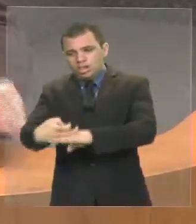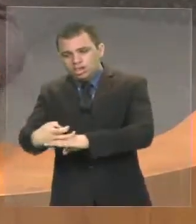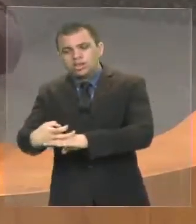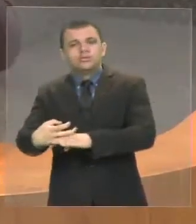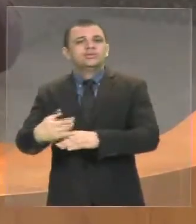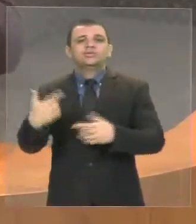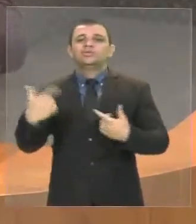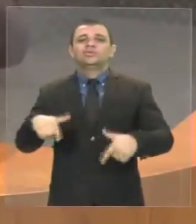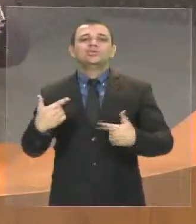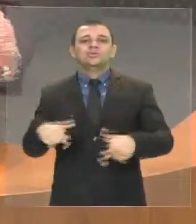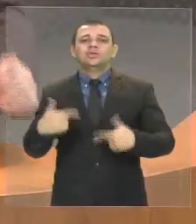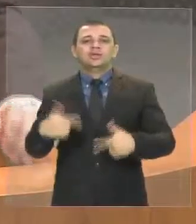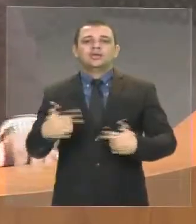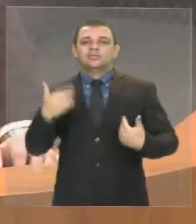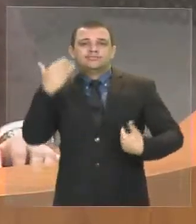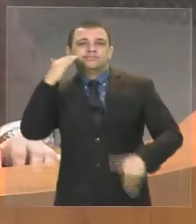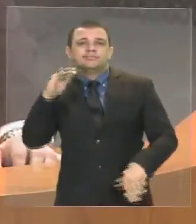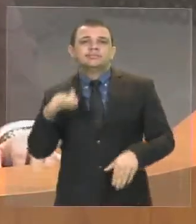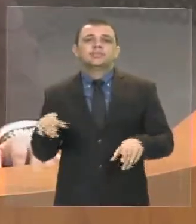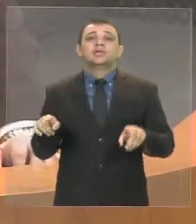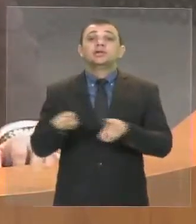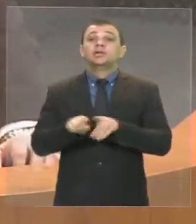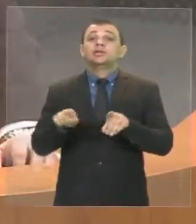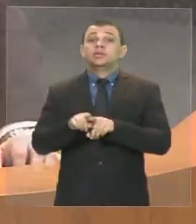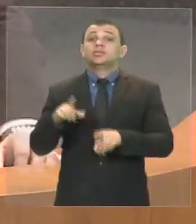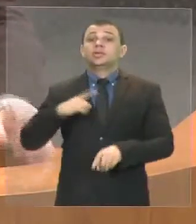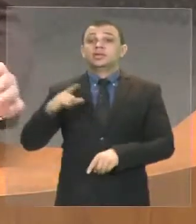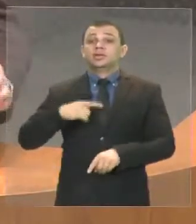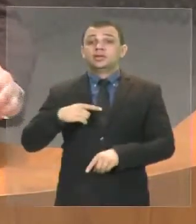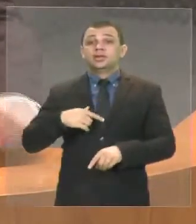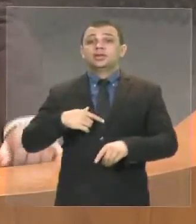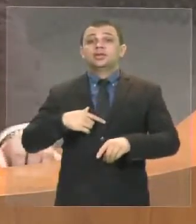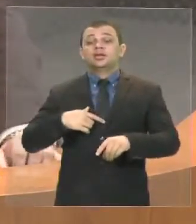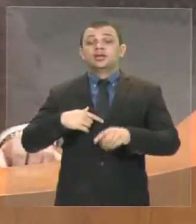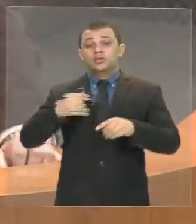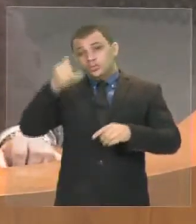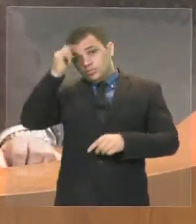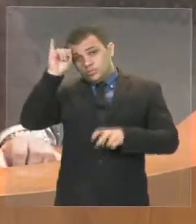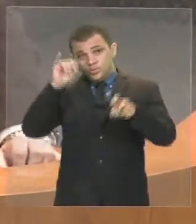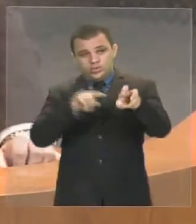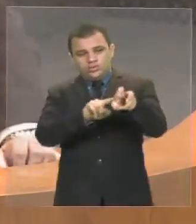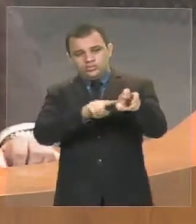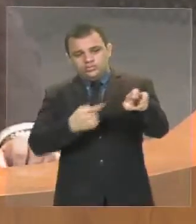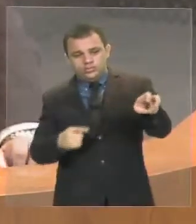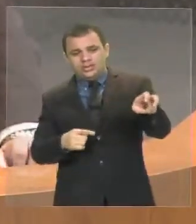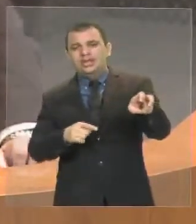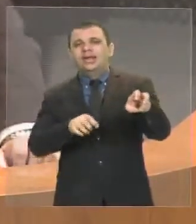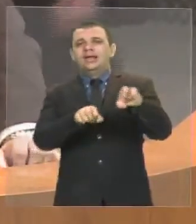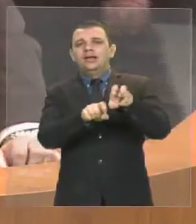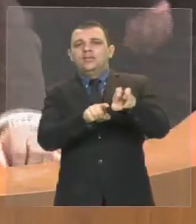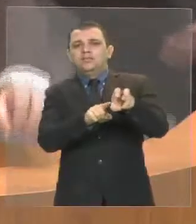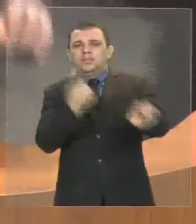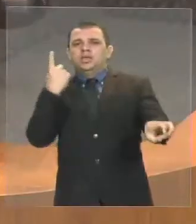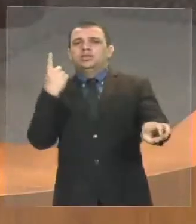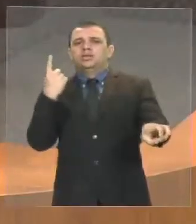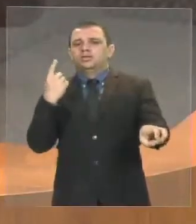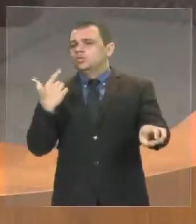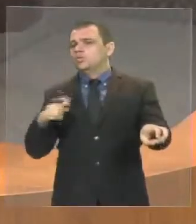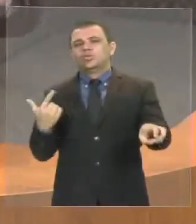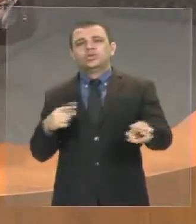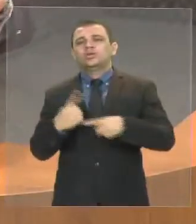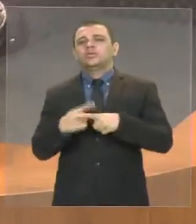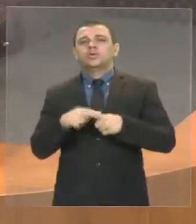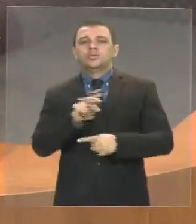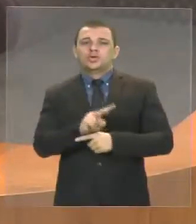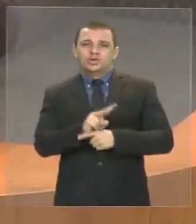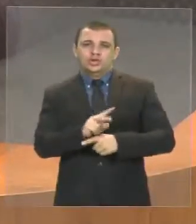Hoje existe a proteção das caudas, onde não vai existir mais a questão da quebra da cauda. E hoje todos os